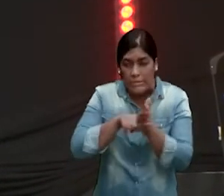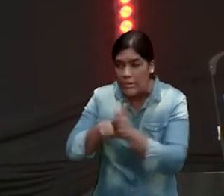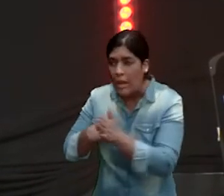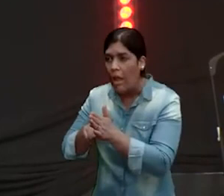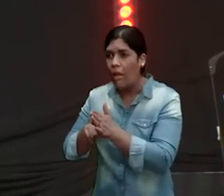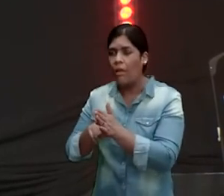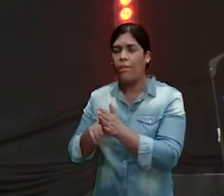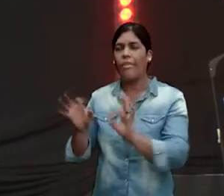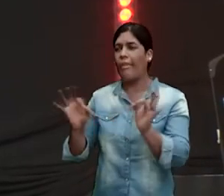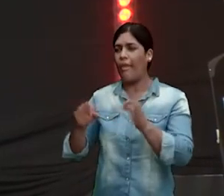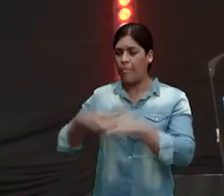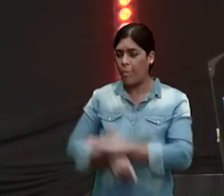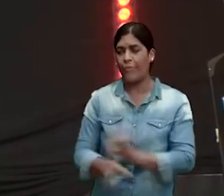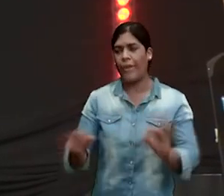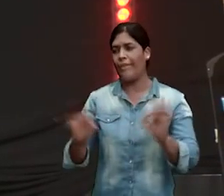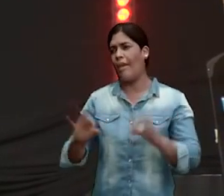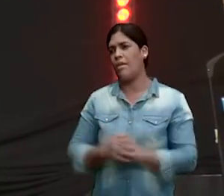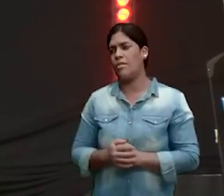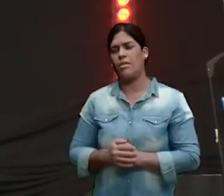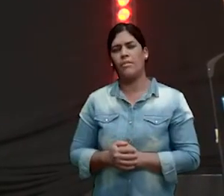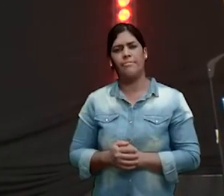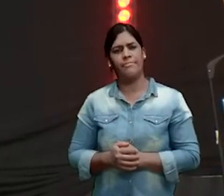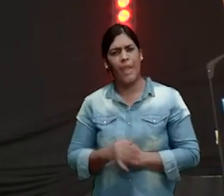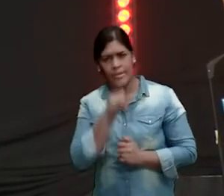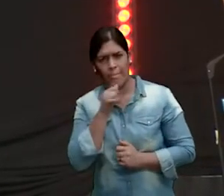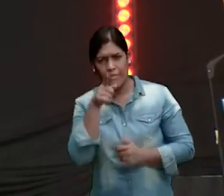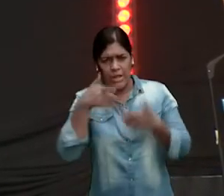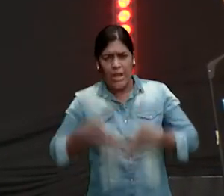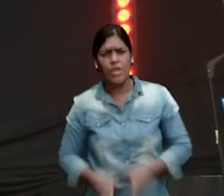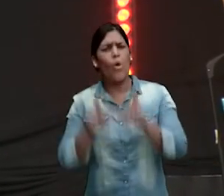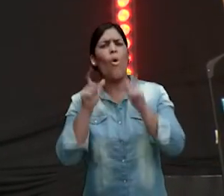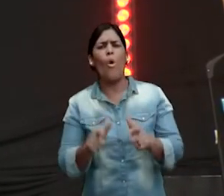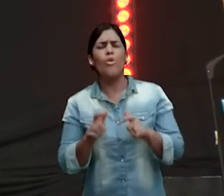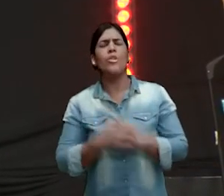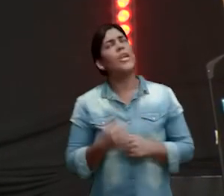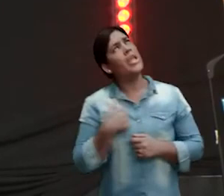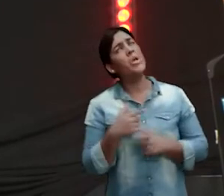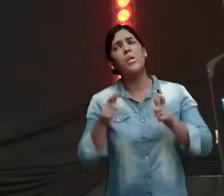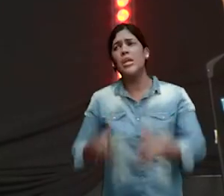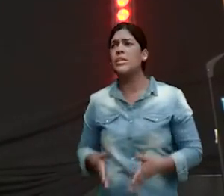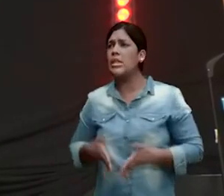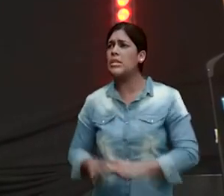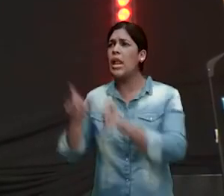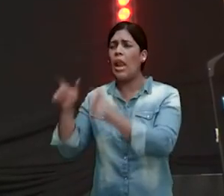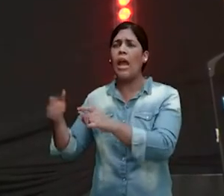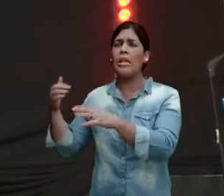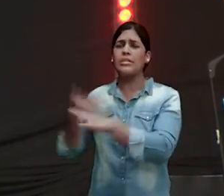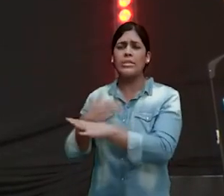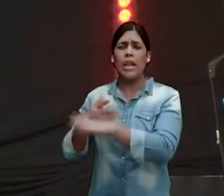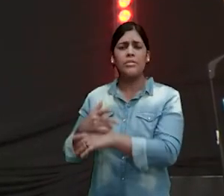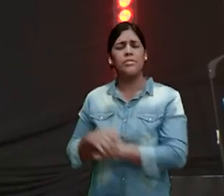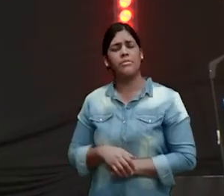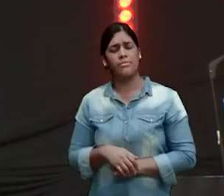rejeita se você nasceu aonde a Anna se lá na cidade